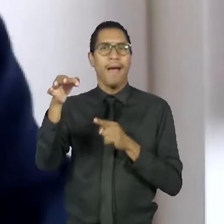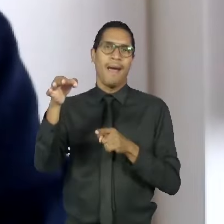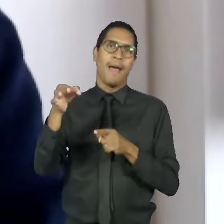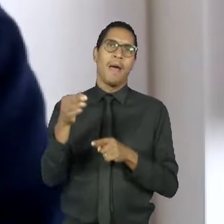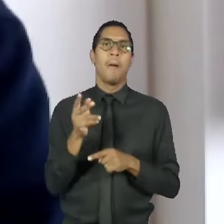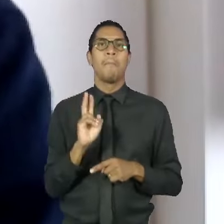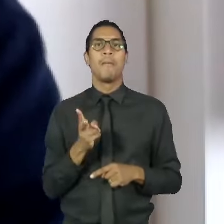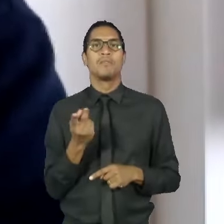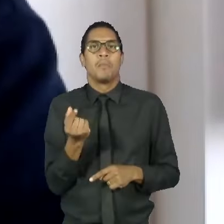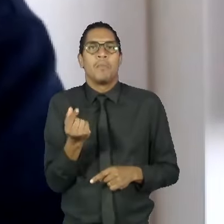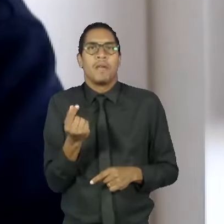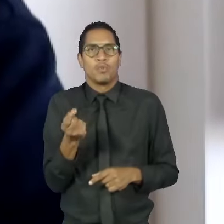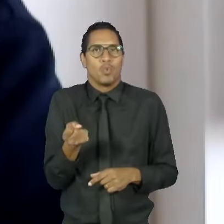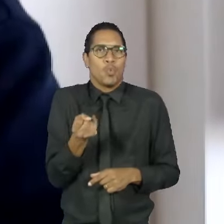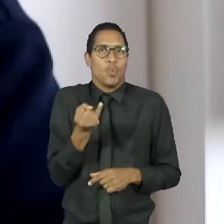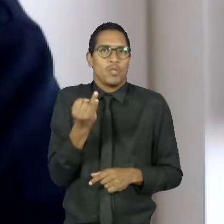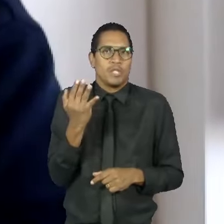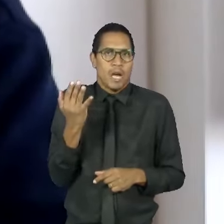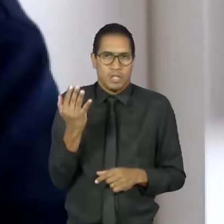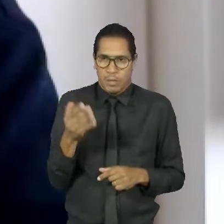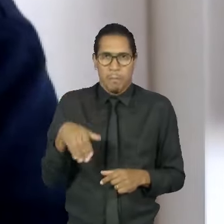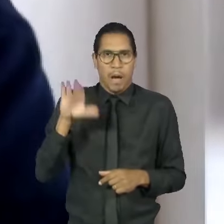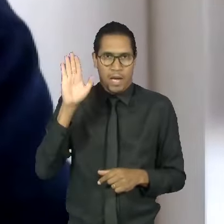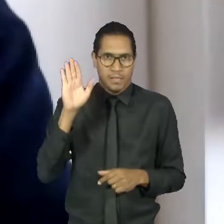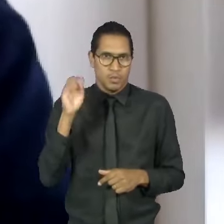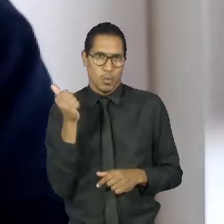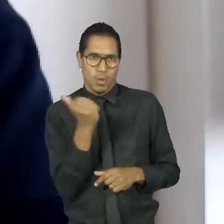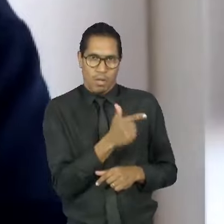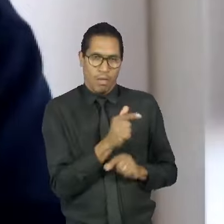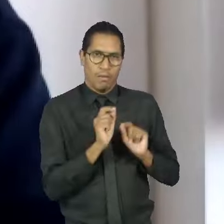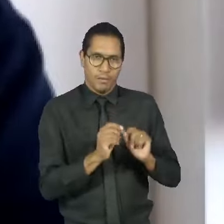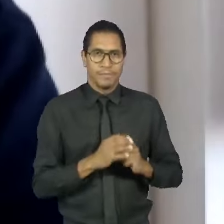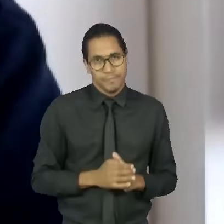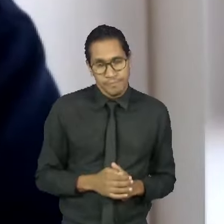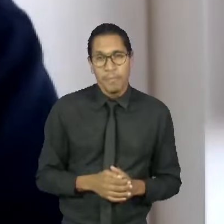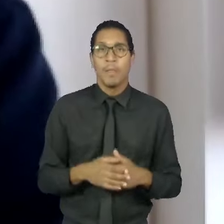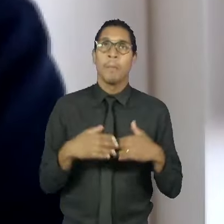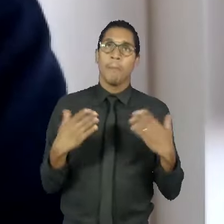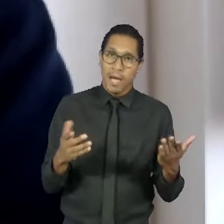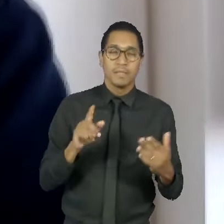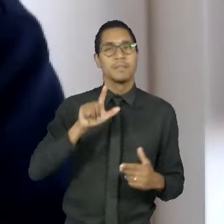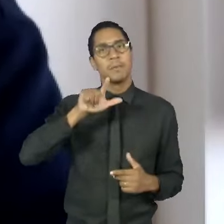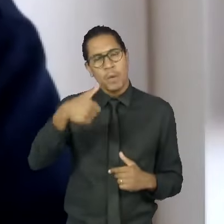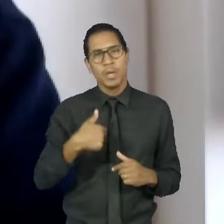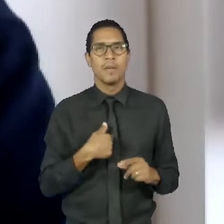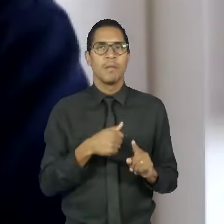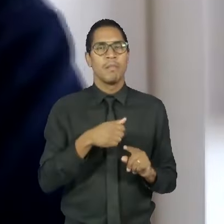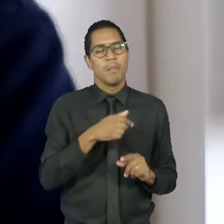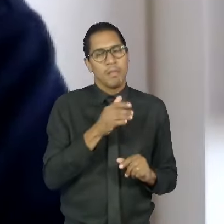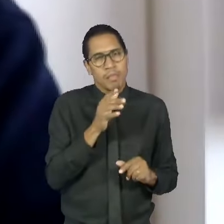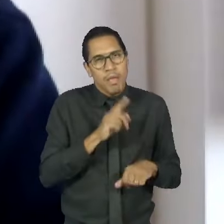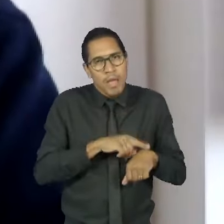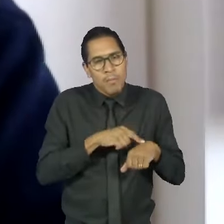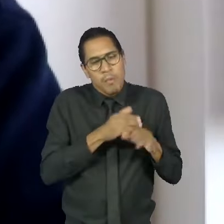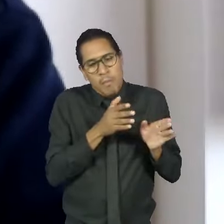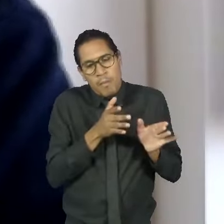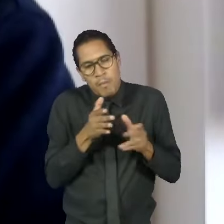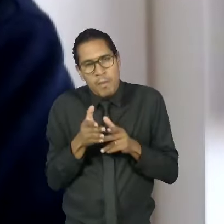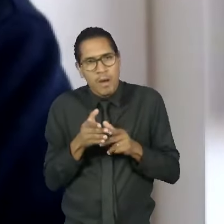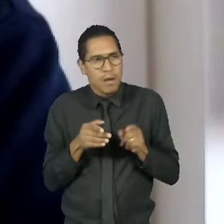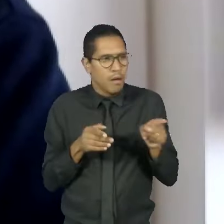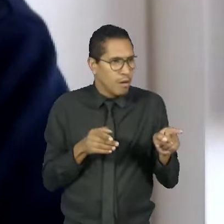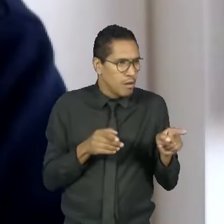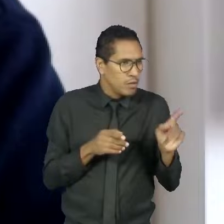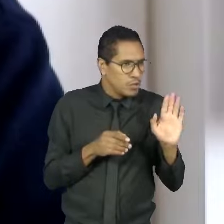uma quantidade maior mas a verdade que rapidamente essa segunda e terceira marca vão fazer a mesma coisa a gente acaba